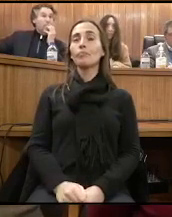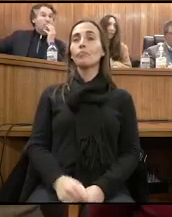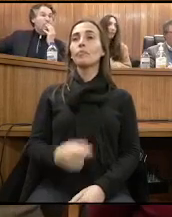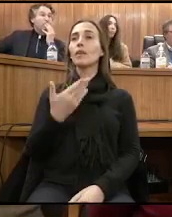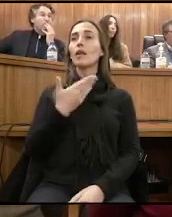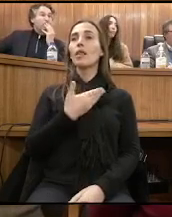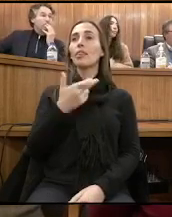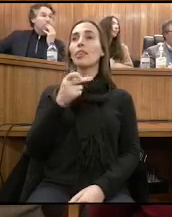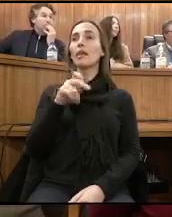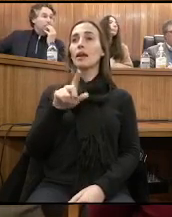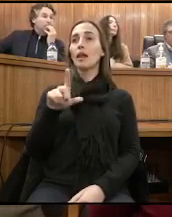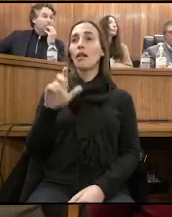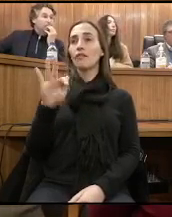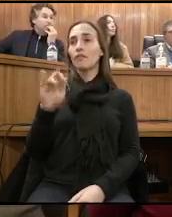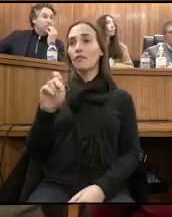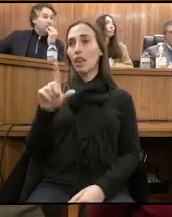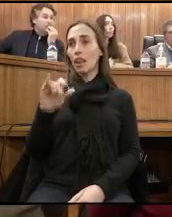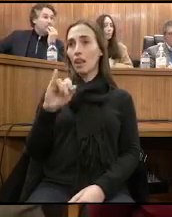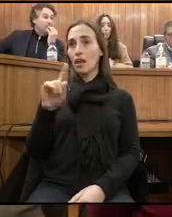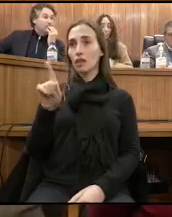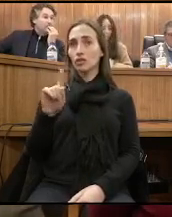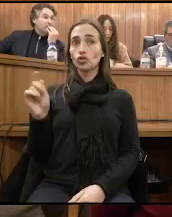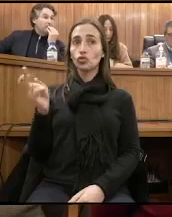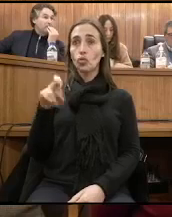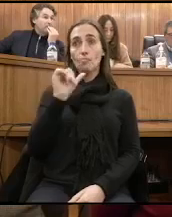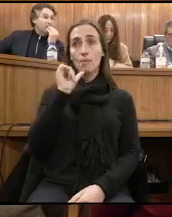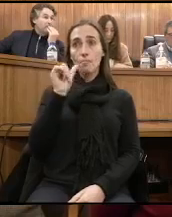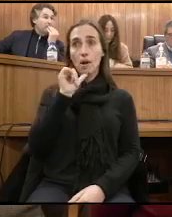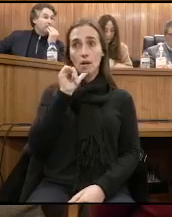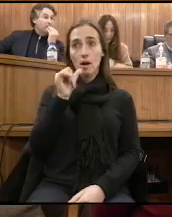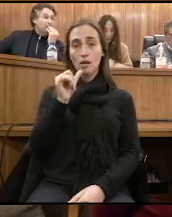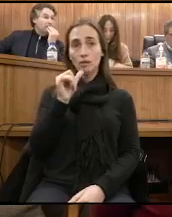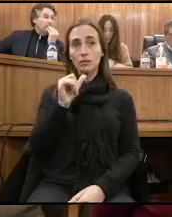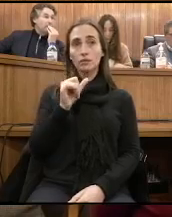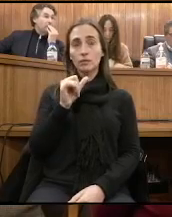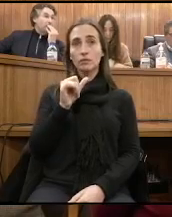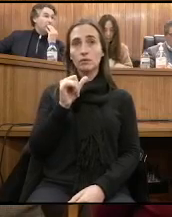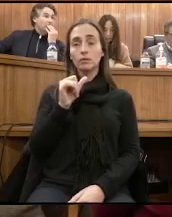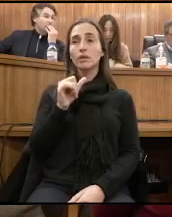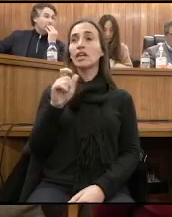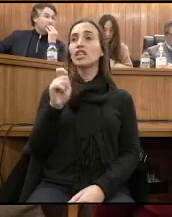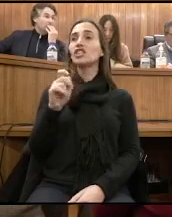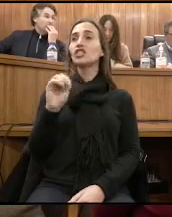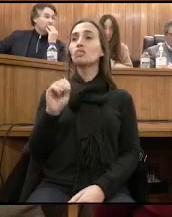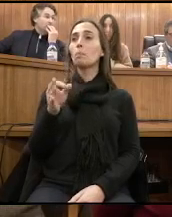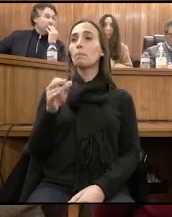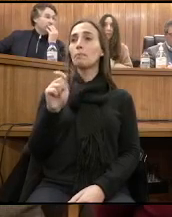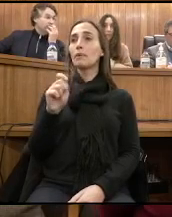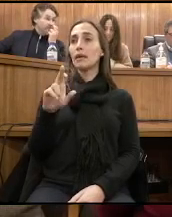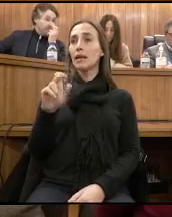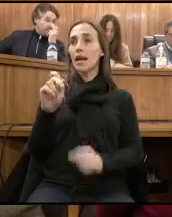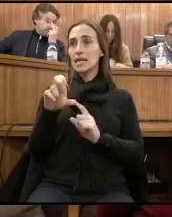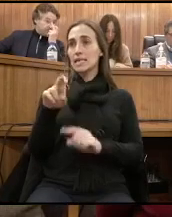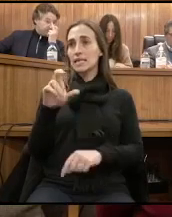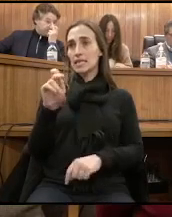Daniel Feliz. Ainda não chegou. Ok. Esperança Teixeira.